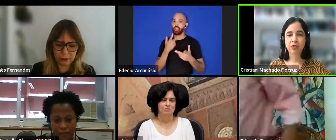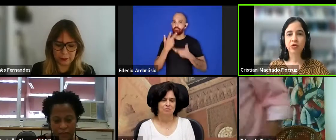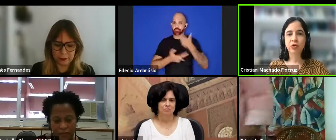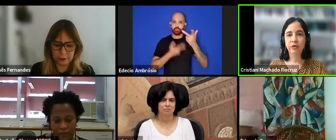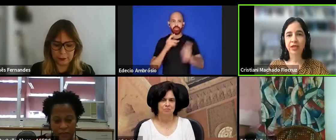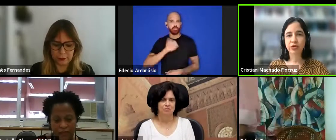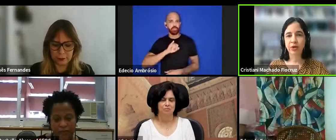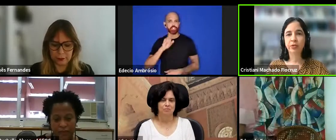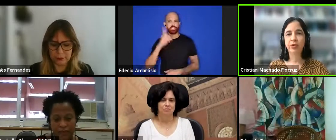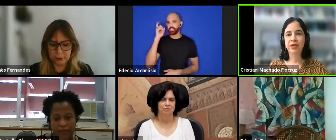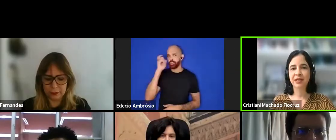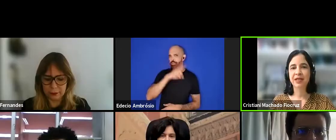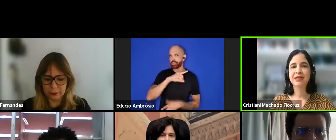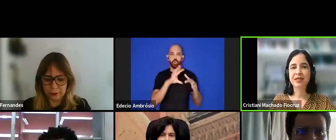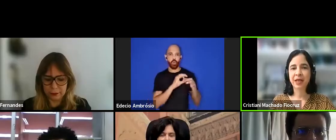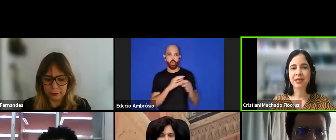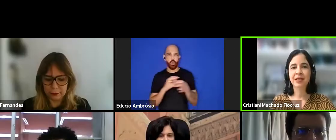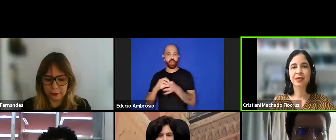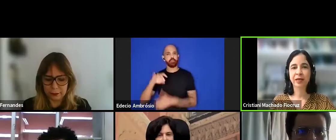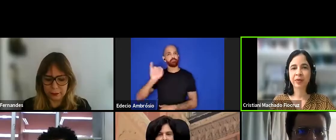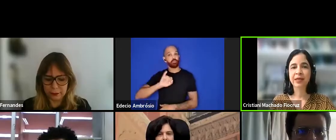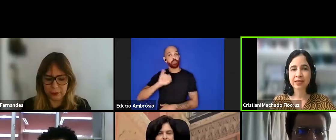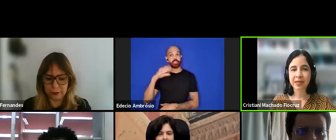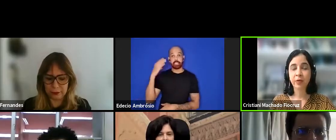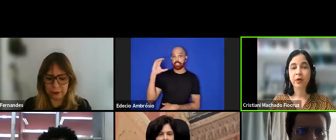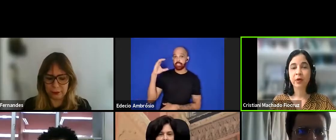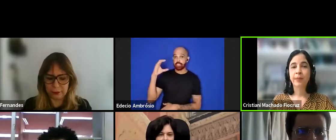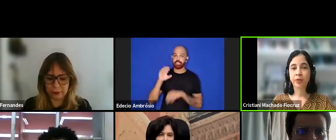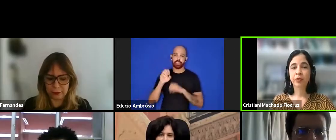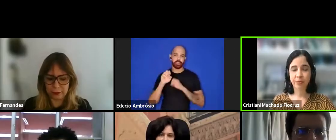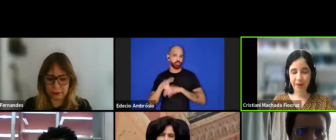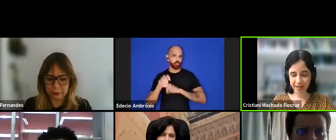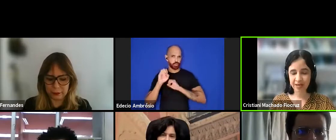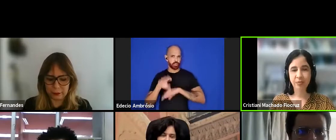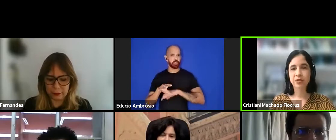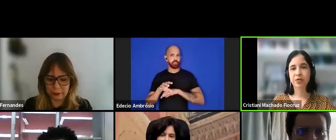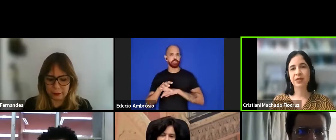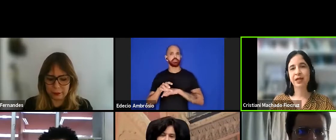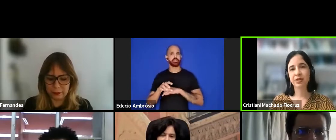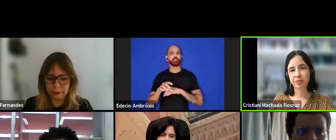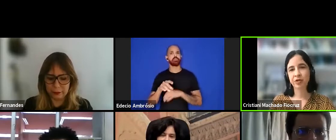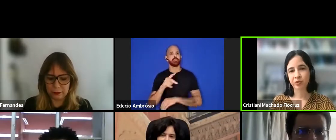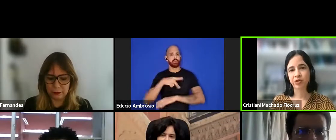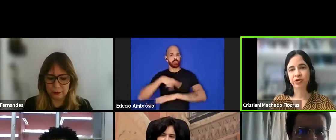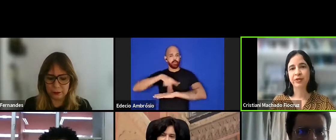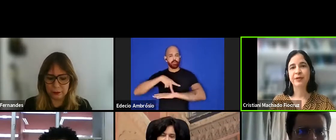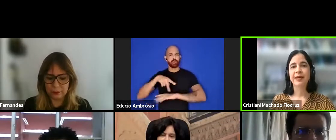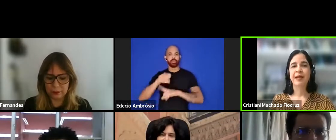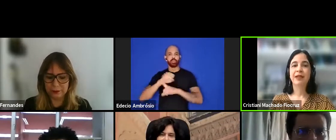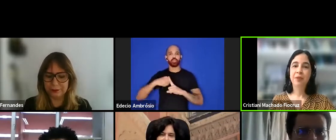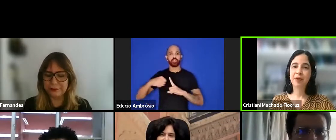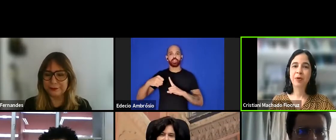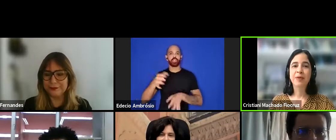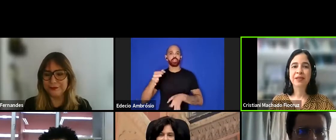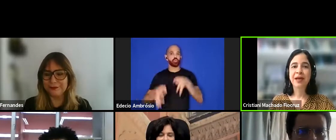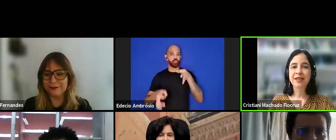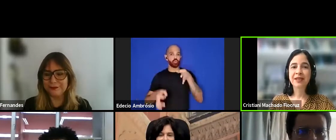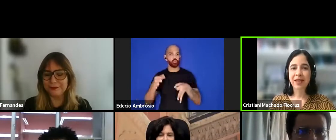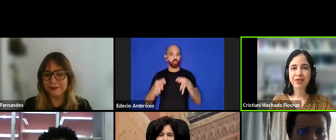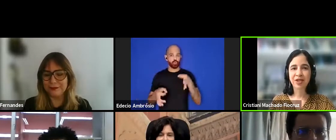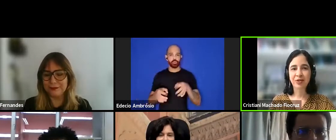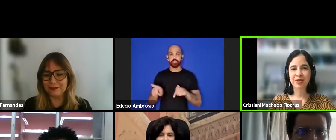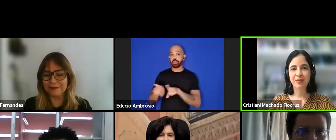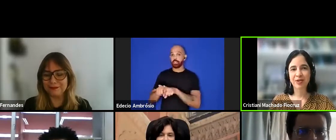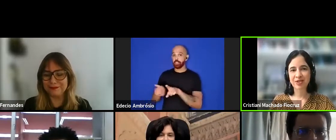os desafios do contexto, a importância da ciência e da educação para um outro país e uma sociedade mais justa. É também cumprimentar